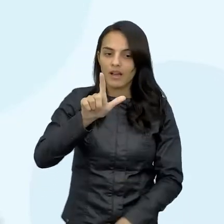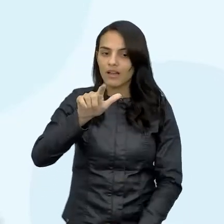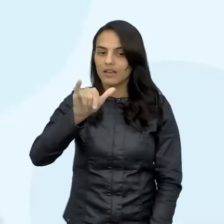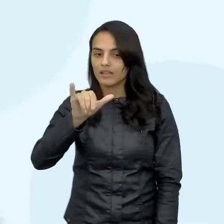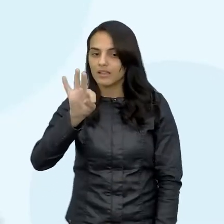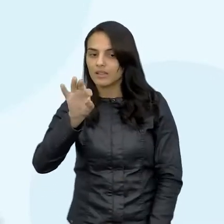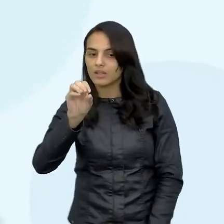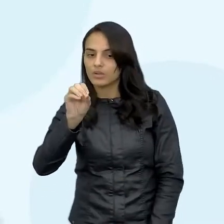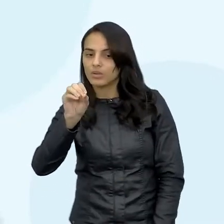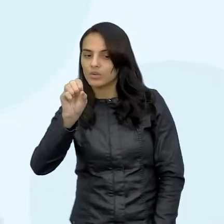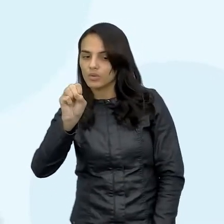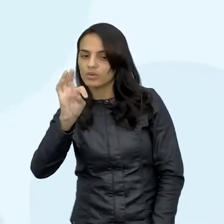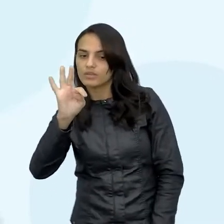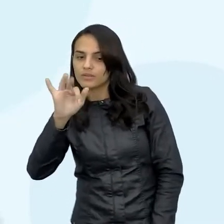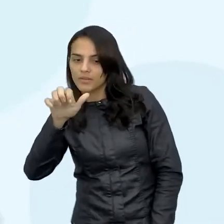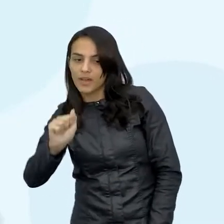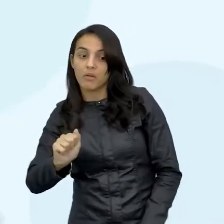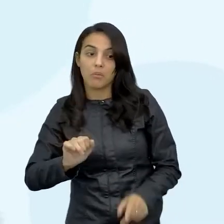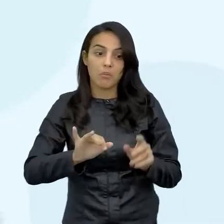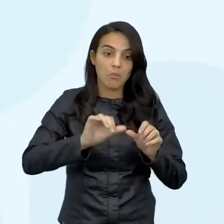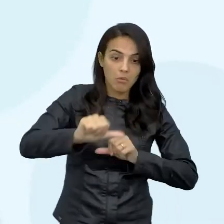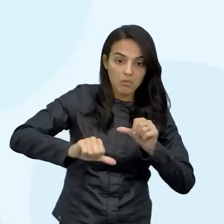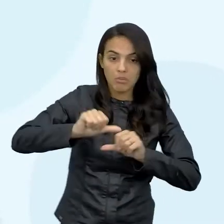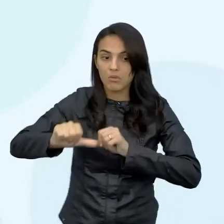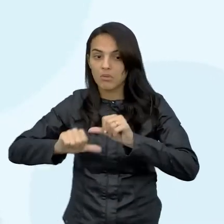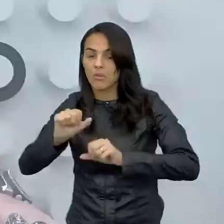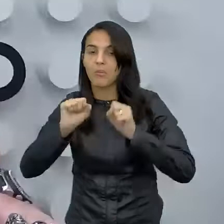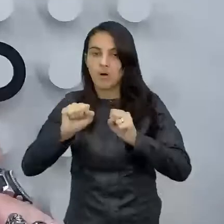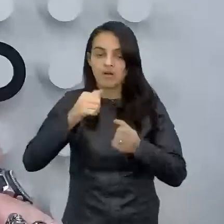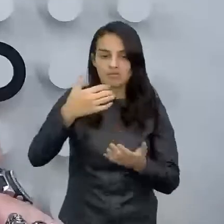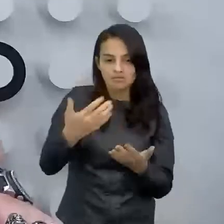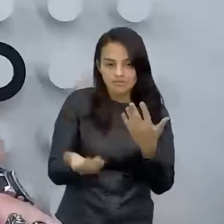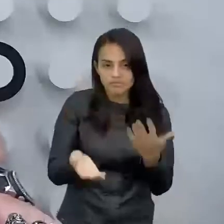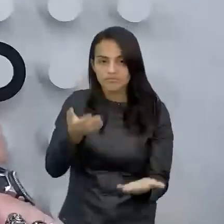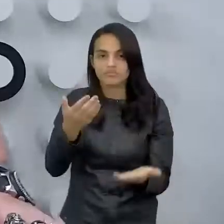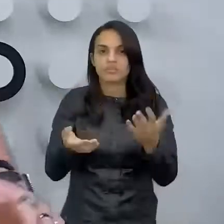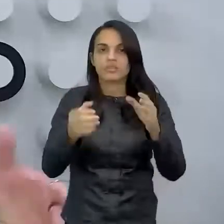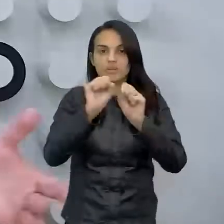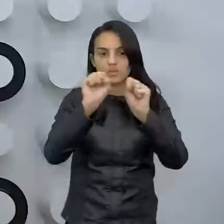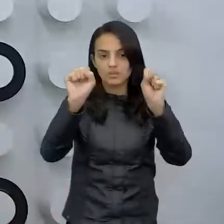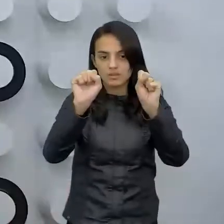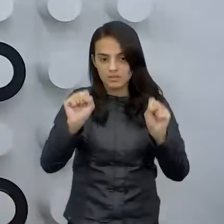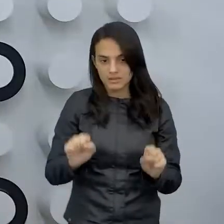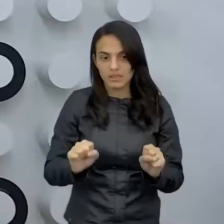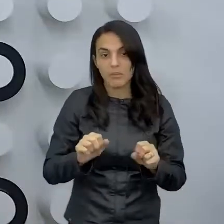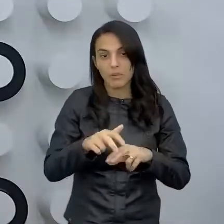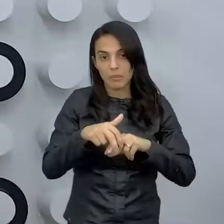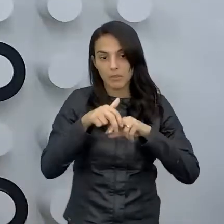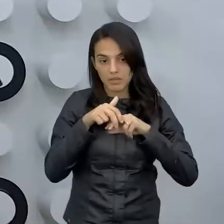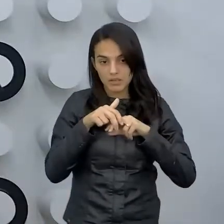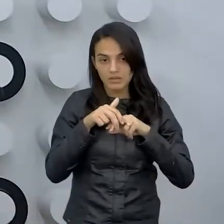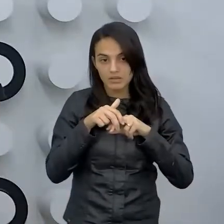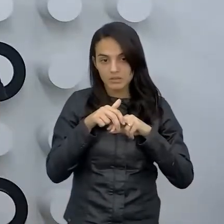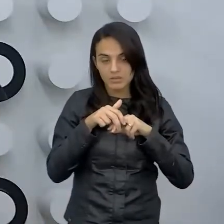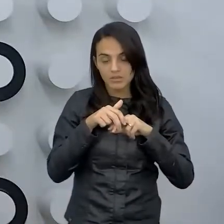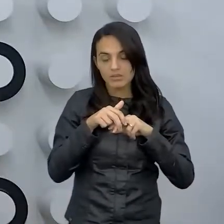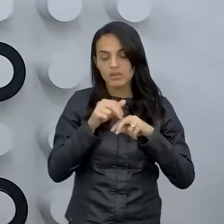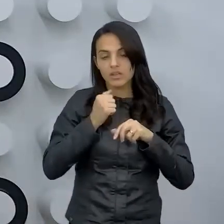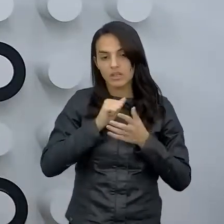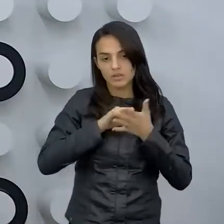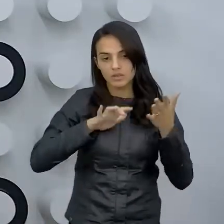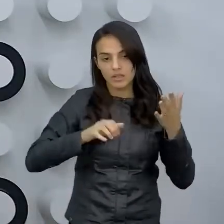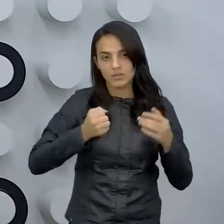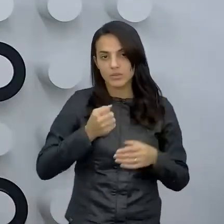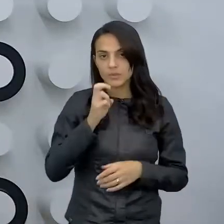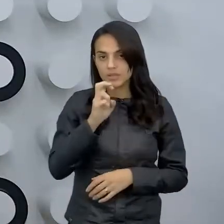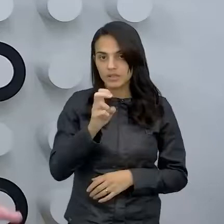qualquer alteração pode gerar desequilíbrios no sistema. Por isso, né, que nessa atividade 5, nós vamos